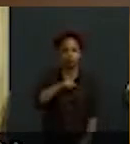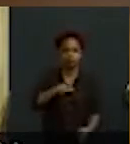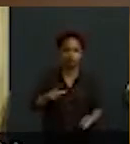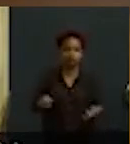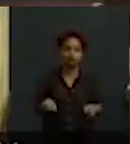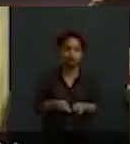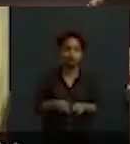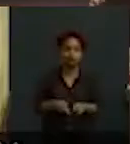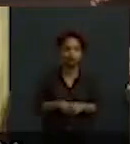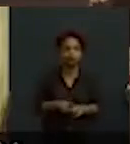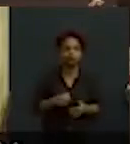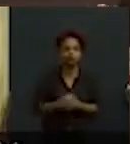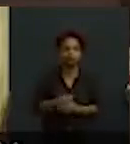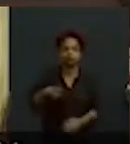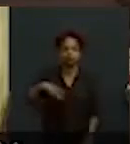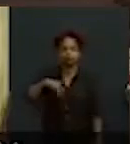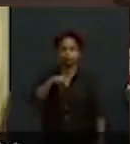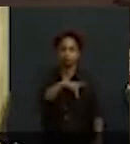do Ministério Público.